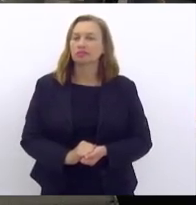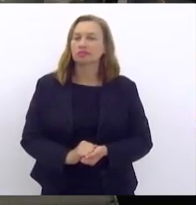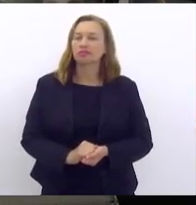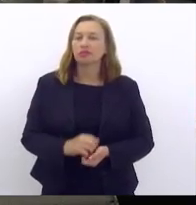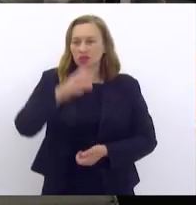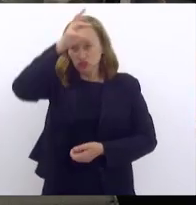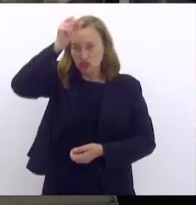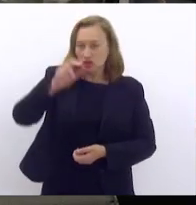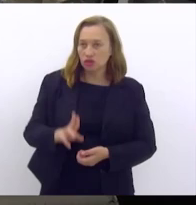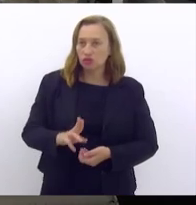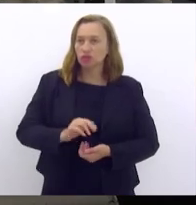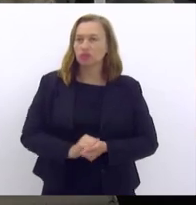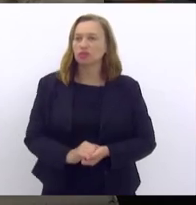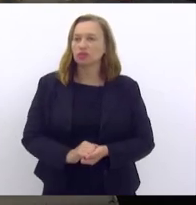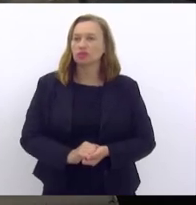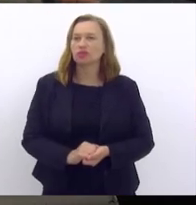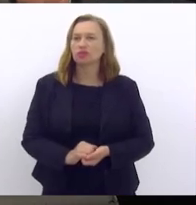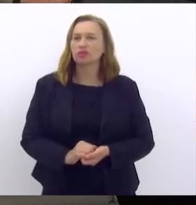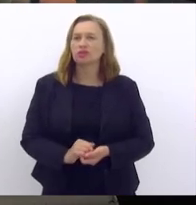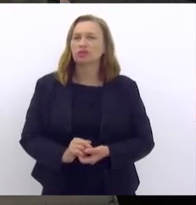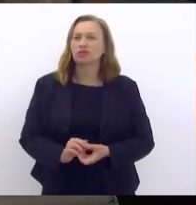Tia Azul.